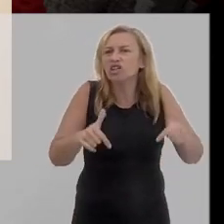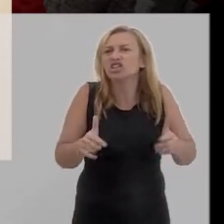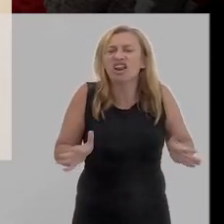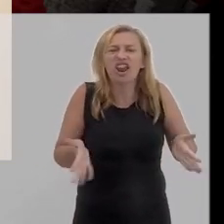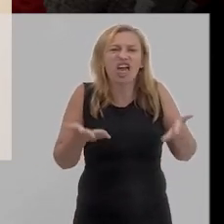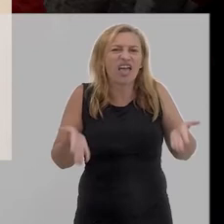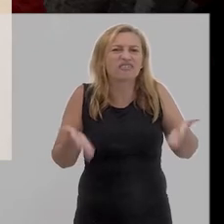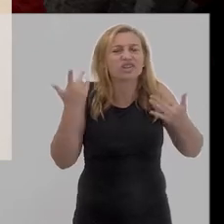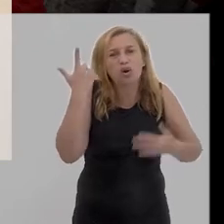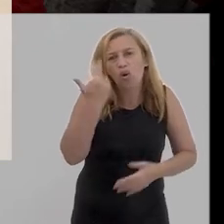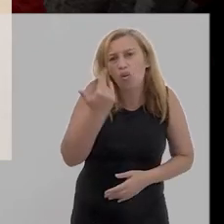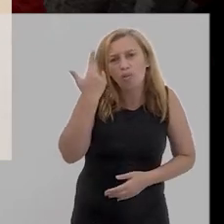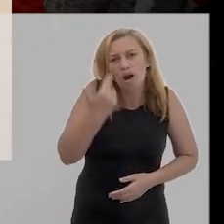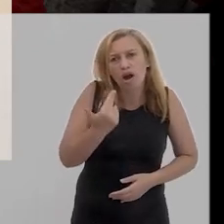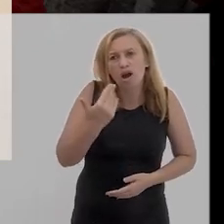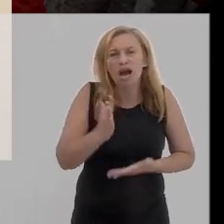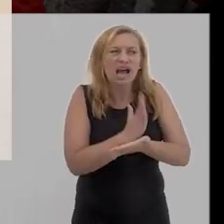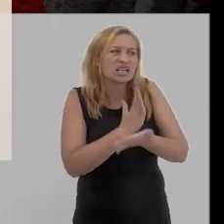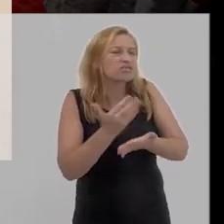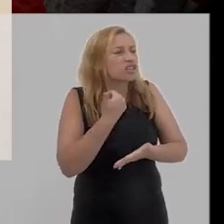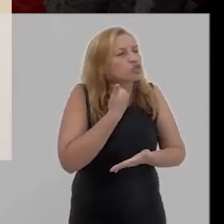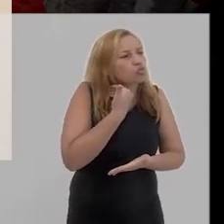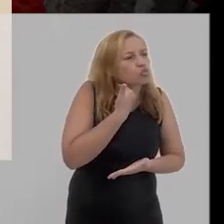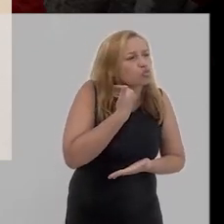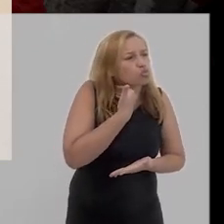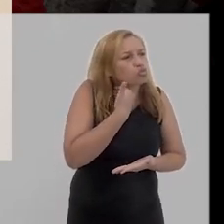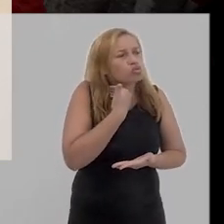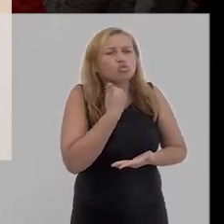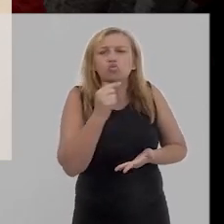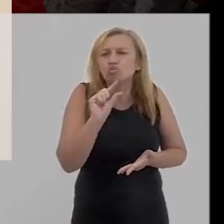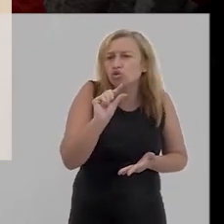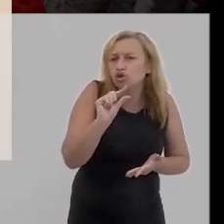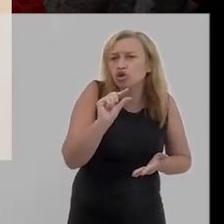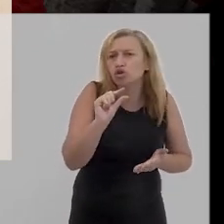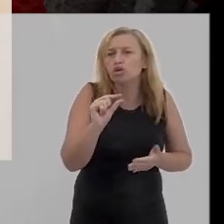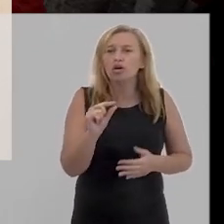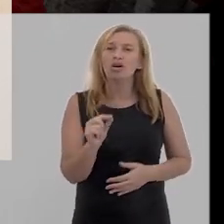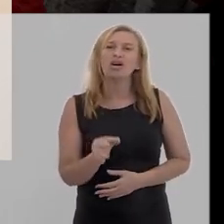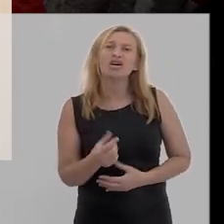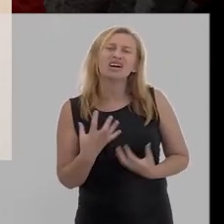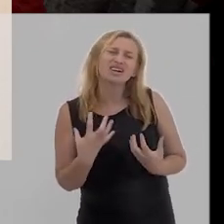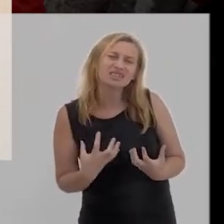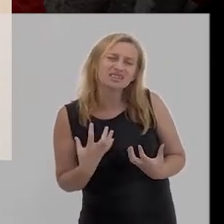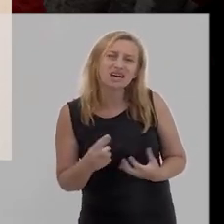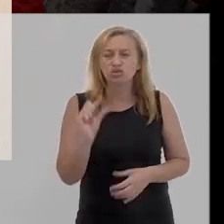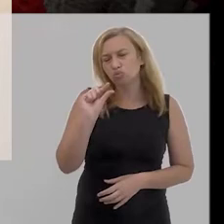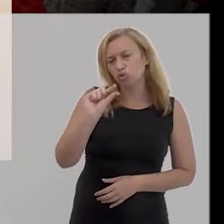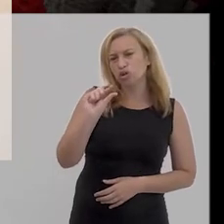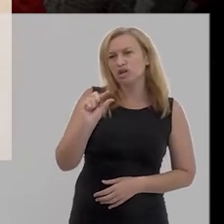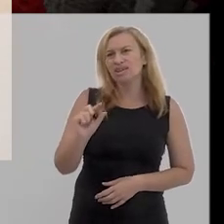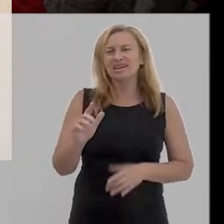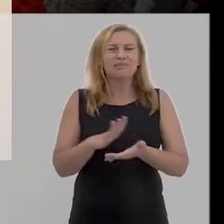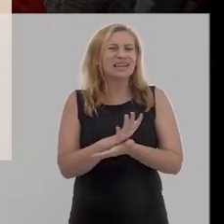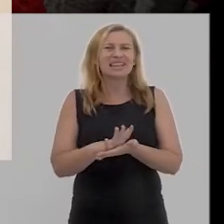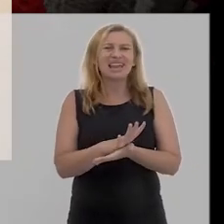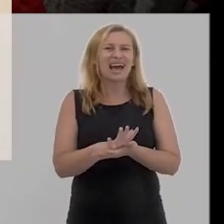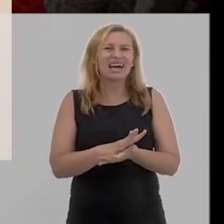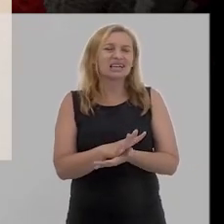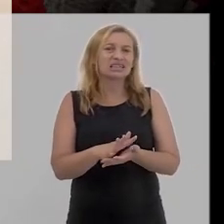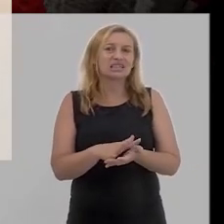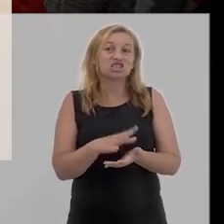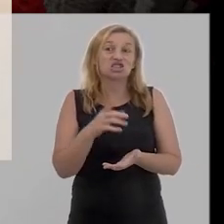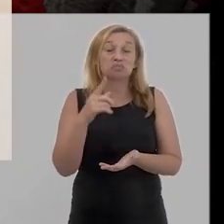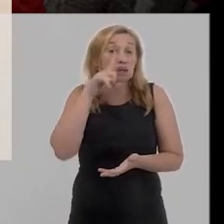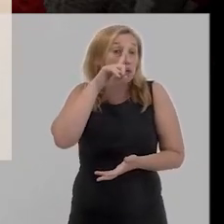reações locais, às vezes uma febrícula, um pouquinho mais caidinha, mas nada do que a gente não